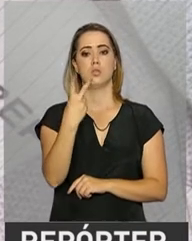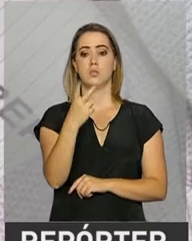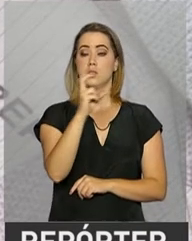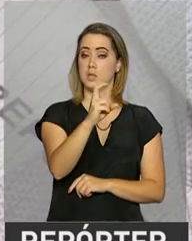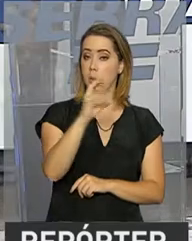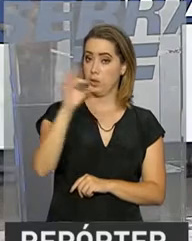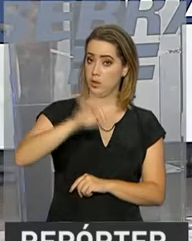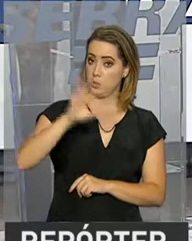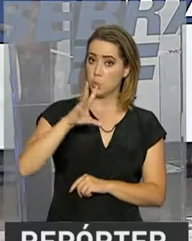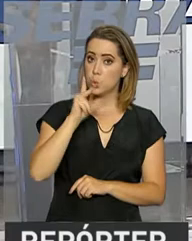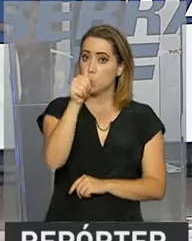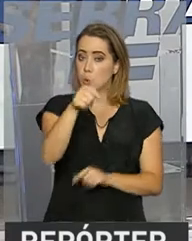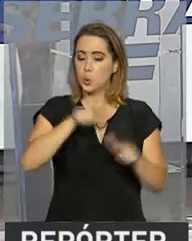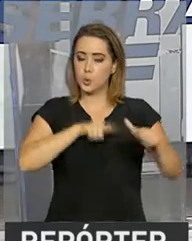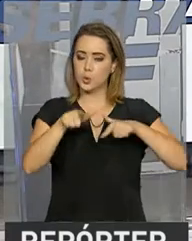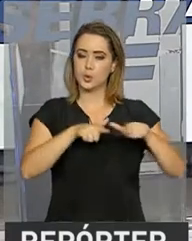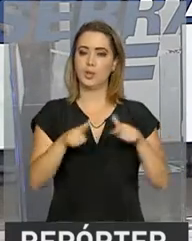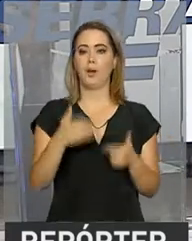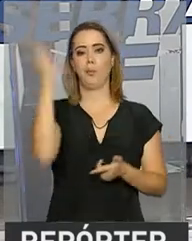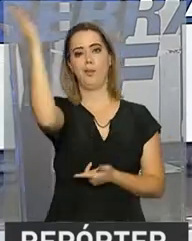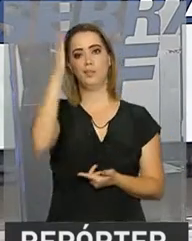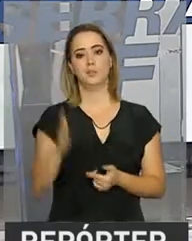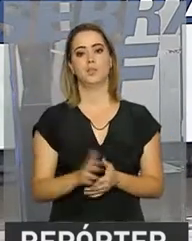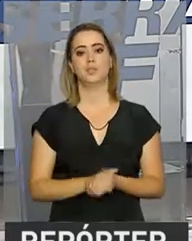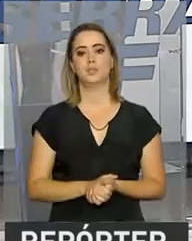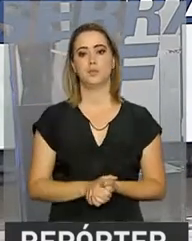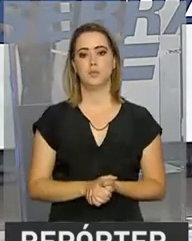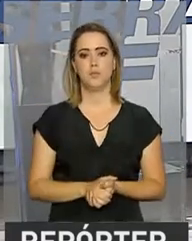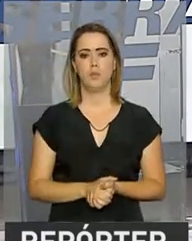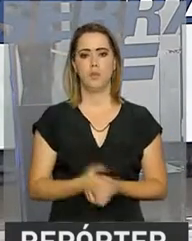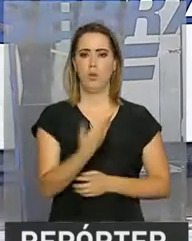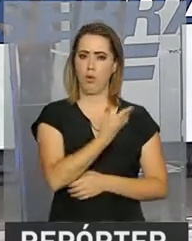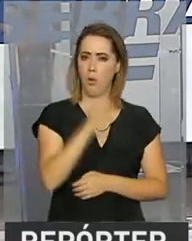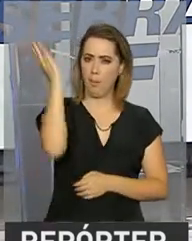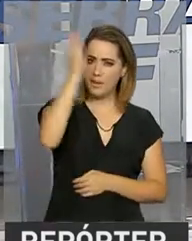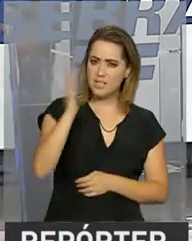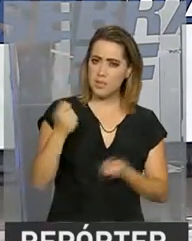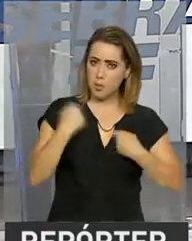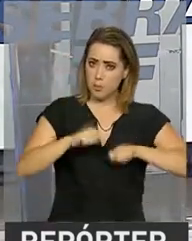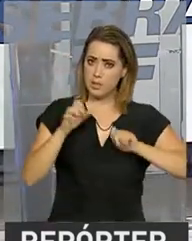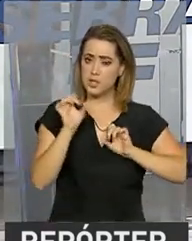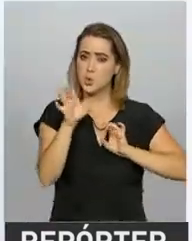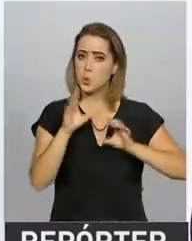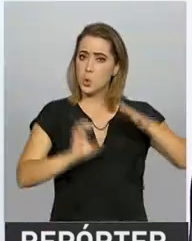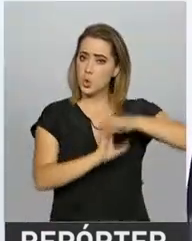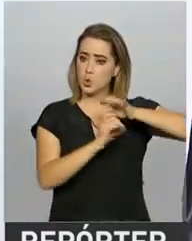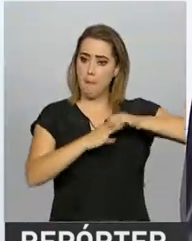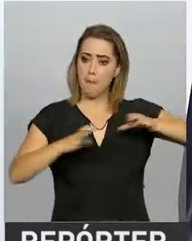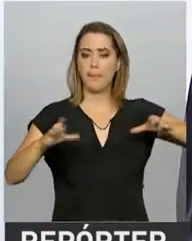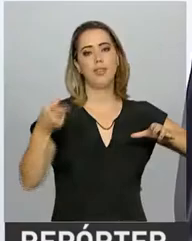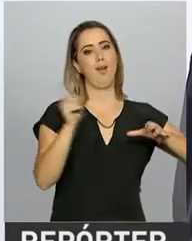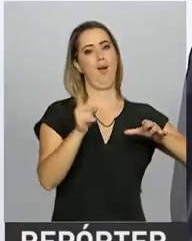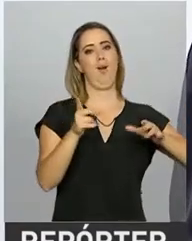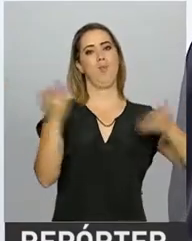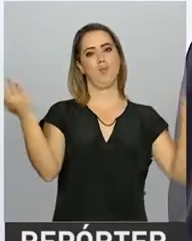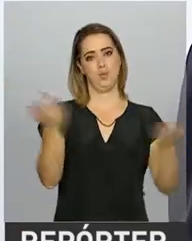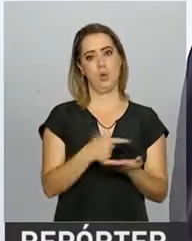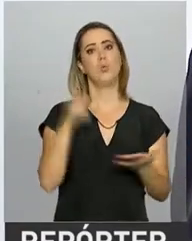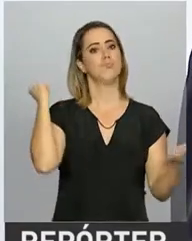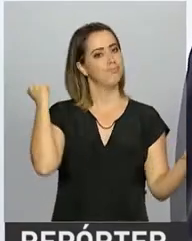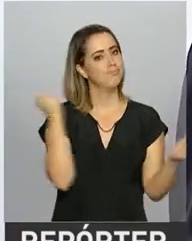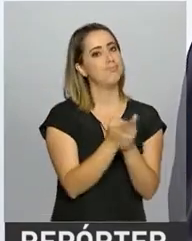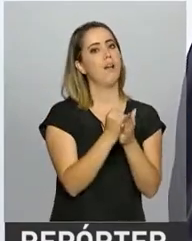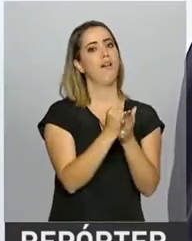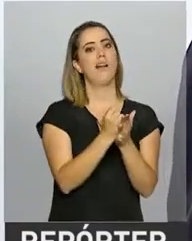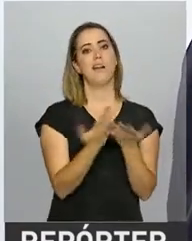no Brasil. O Brasil não é um país que depende só das grandes empresas, médias empresas. Este dia seguramente vai ficar